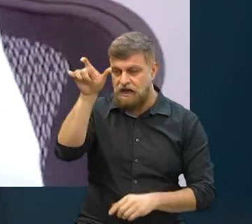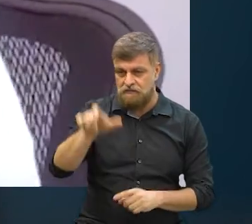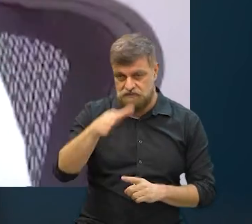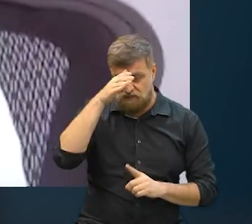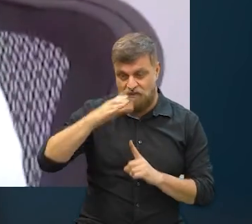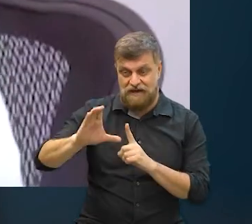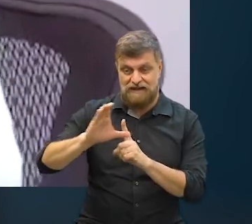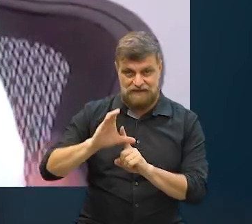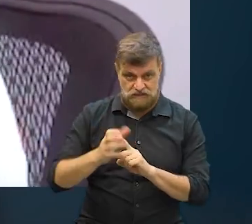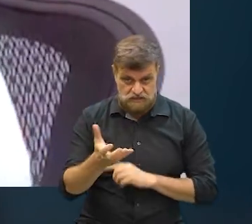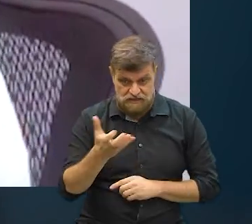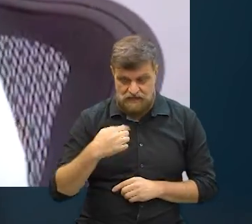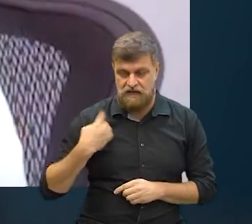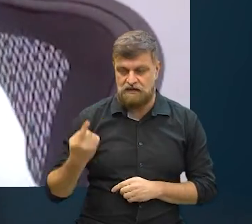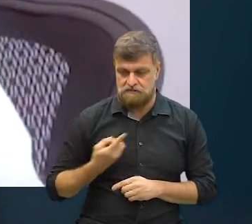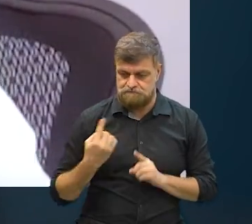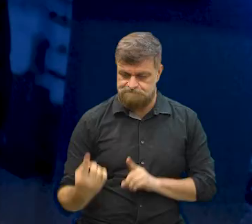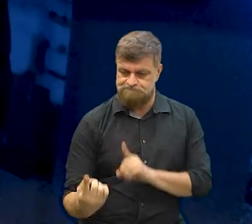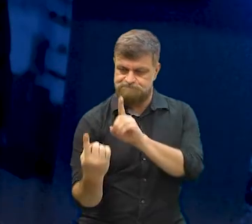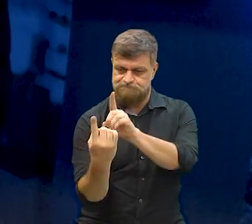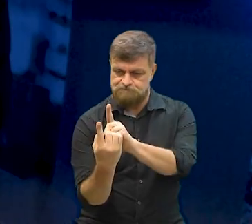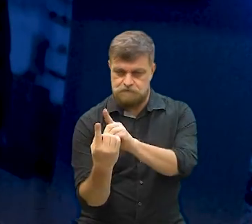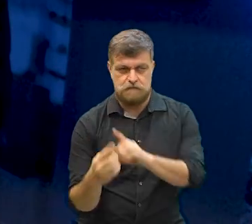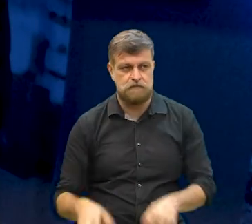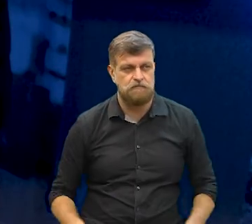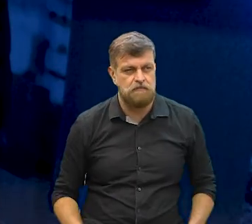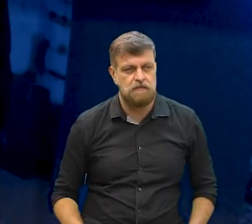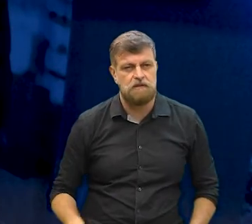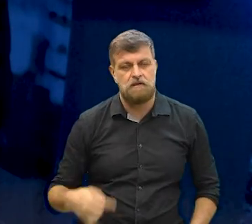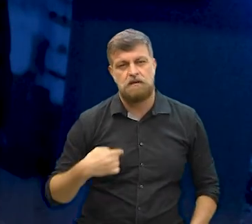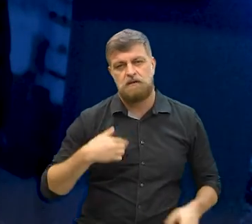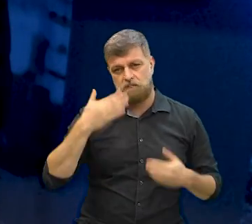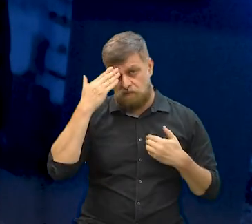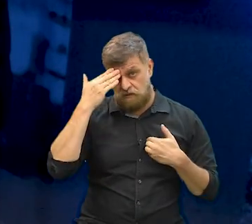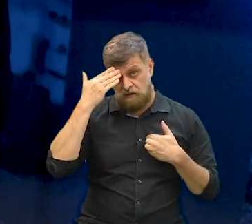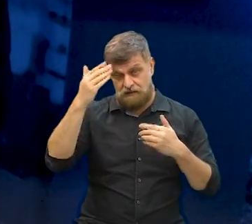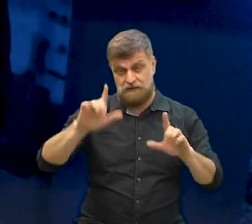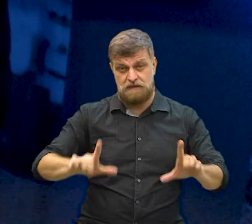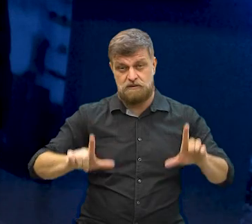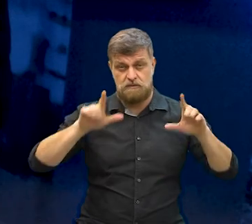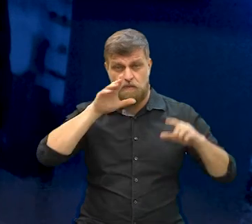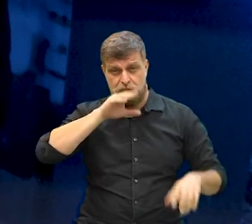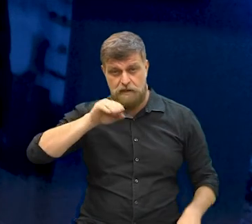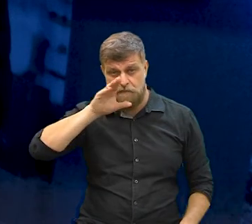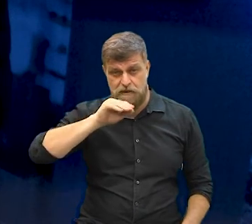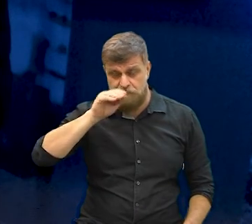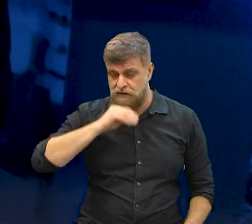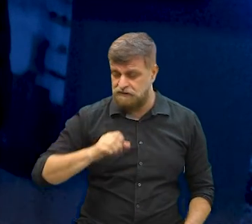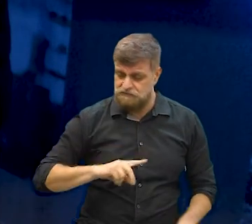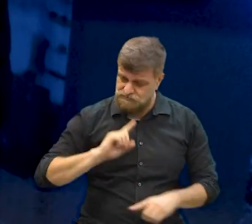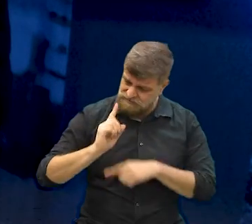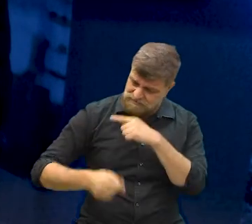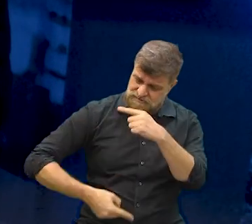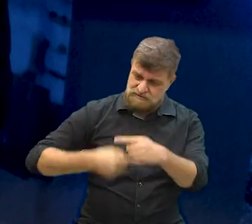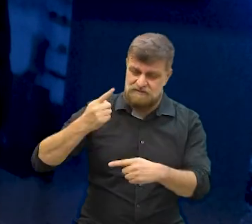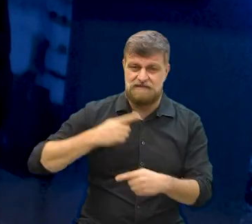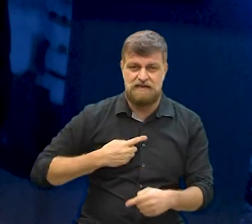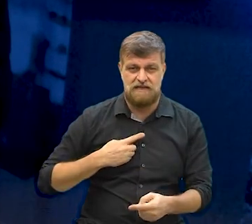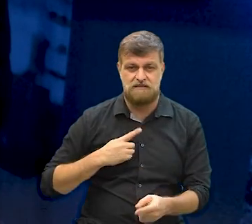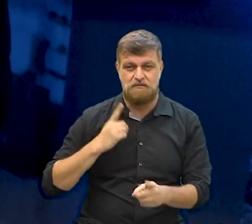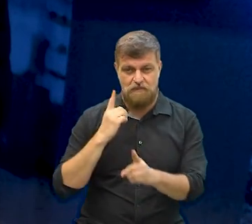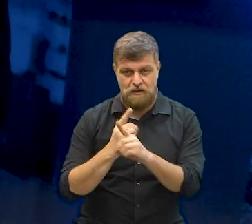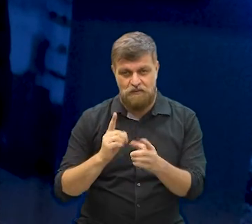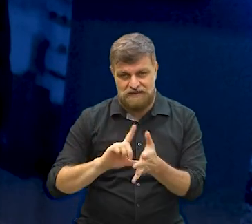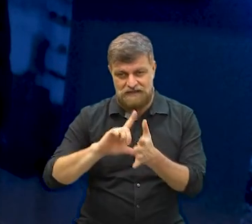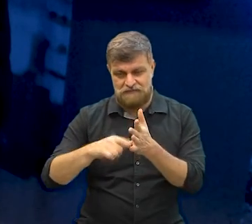resultado que a cliente busca, né, que o nosso cliente busca. Tá certo. Então, eu agradeço sua participação, Aline, muito sucesso e até uma